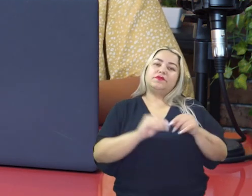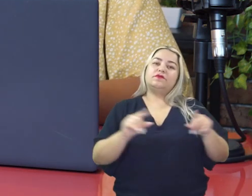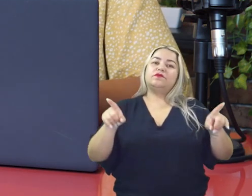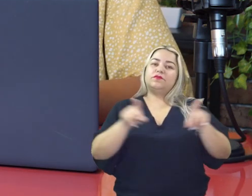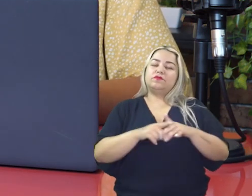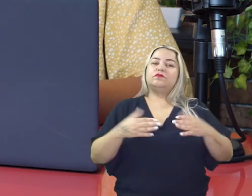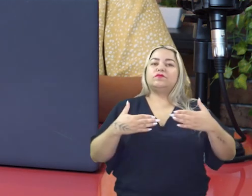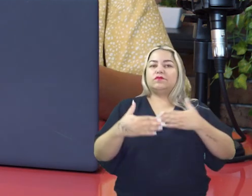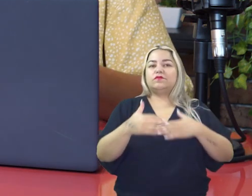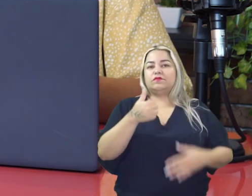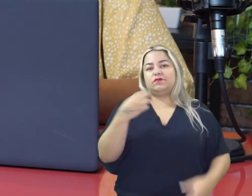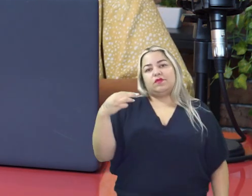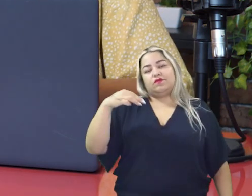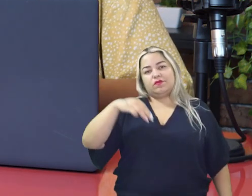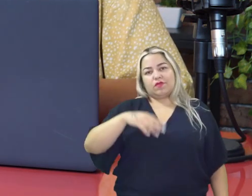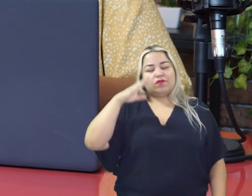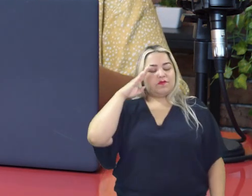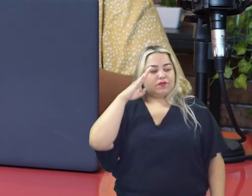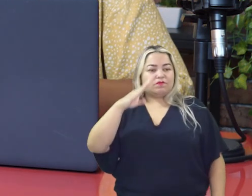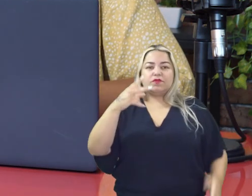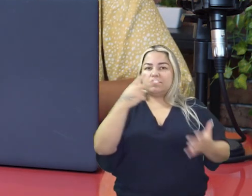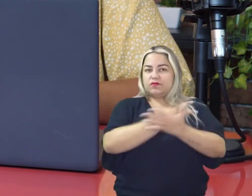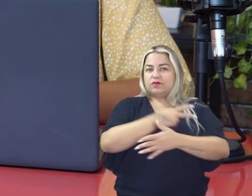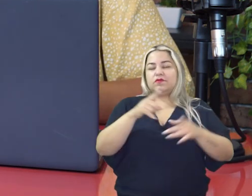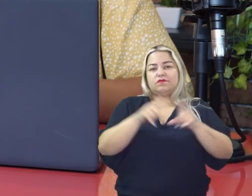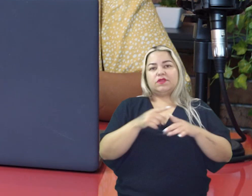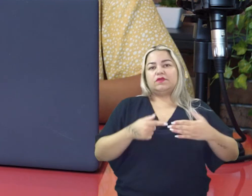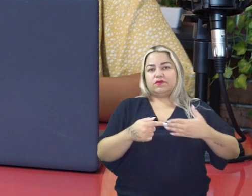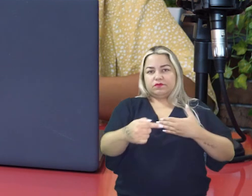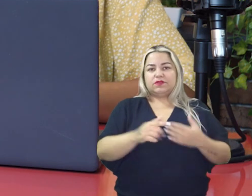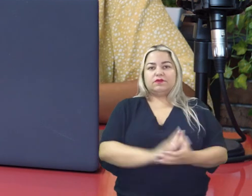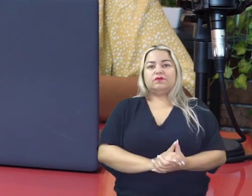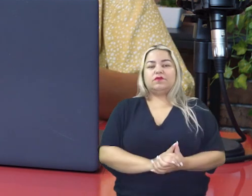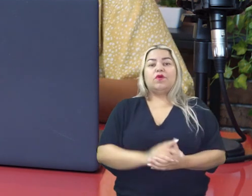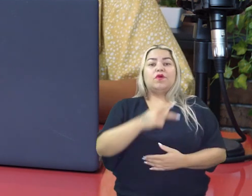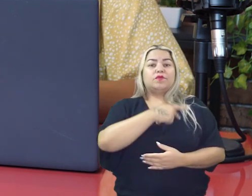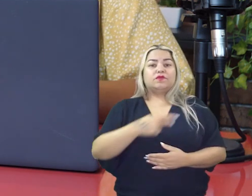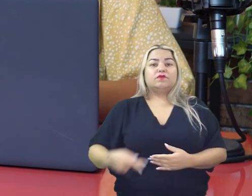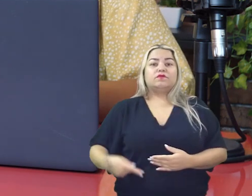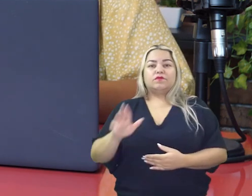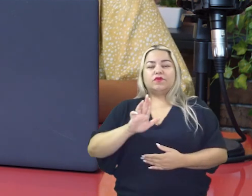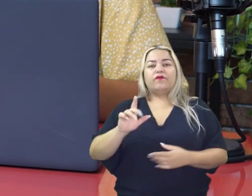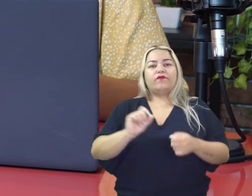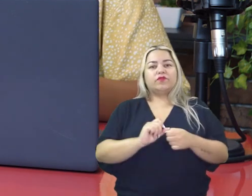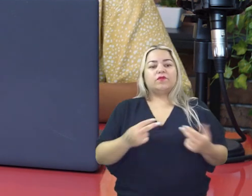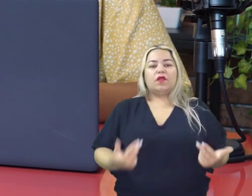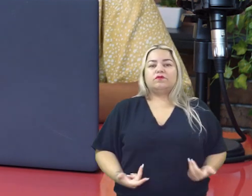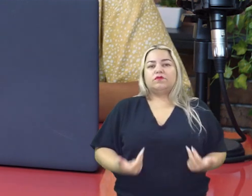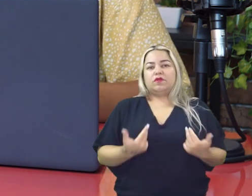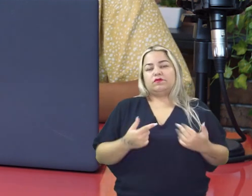gente resume para você nos próximos 13 minutos os principais acontecimentos da semana. O presidente Lula fez